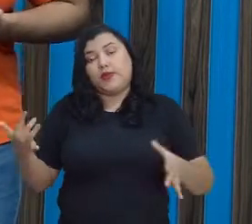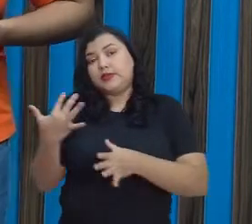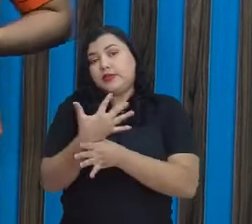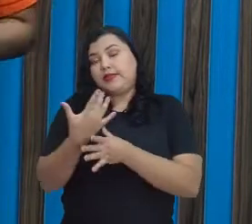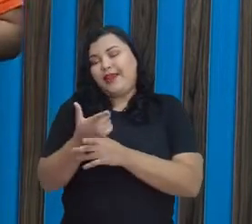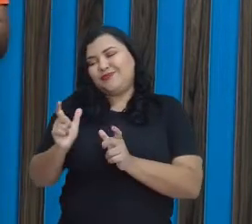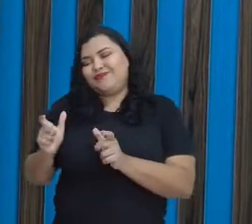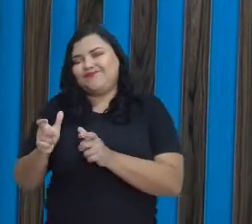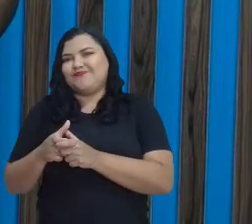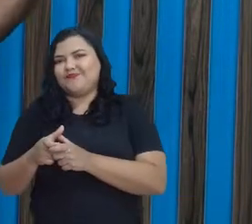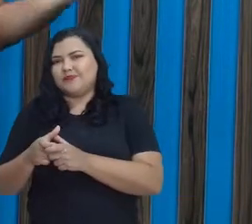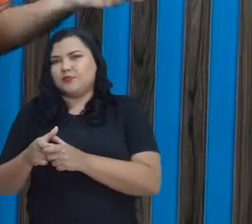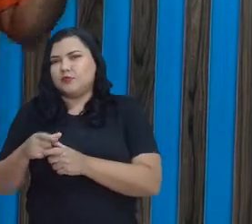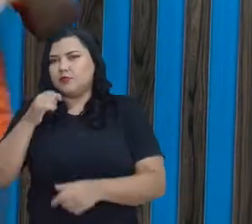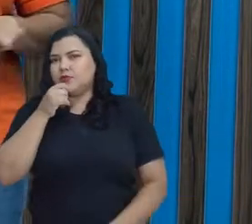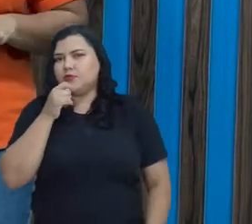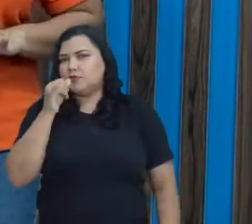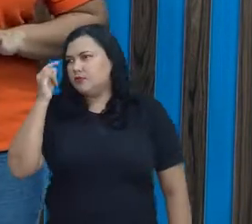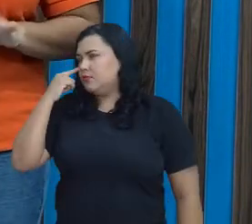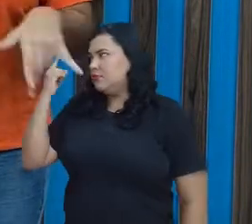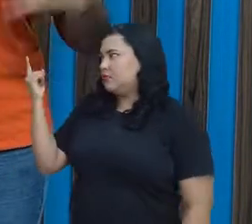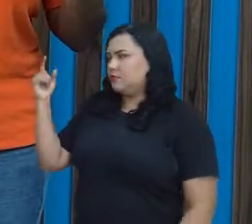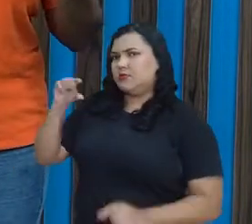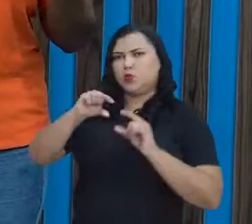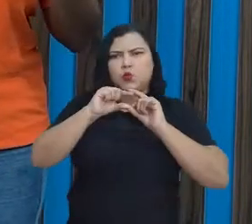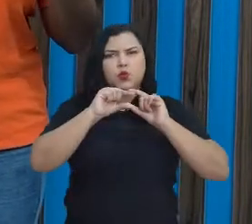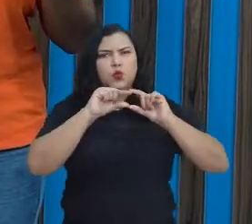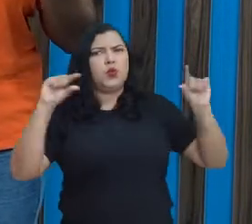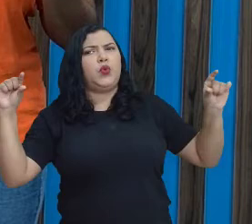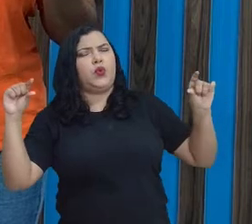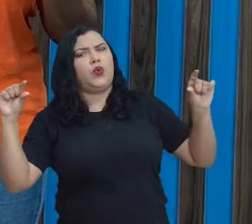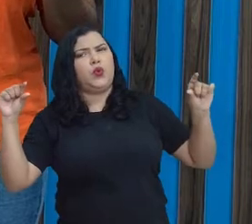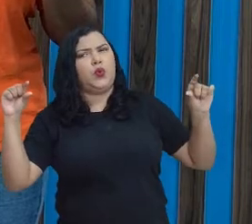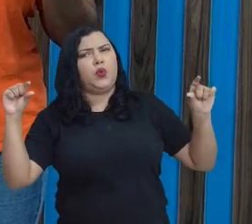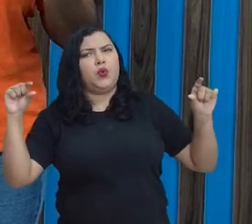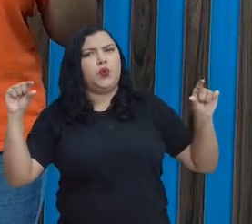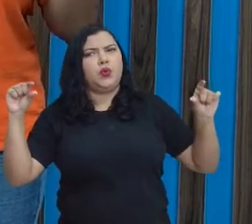sabe. E absolveram o réu. Quem absolveram?